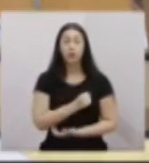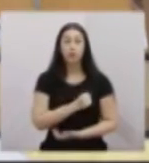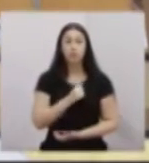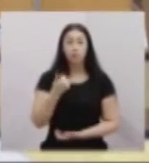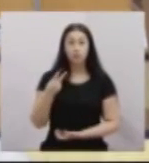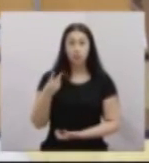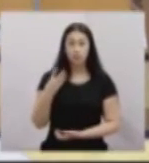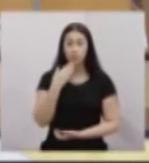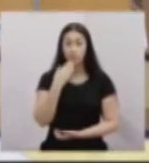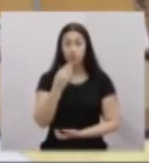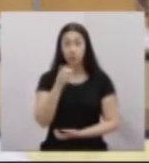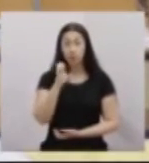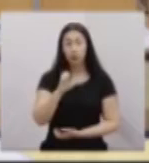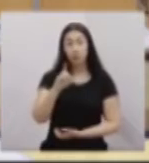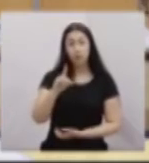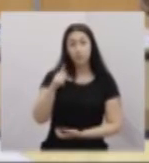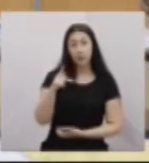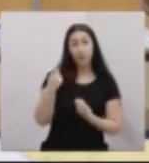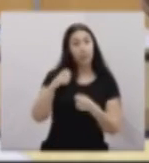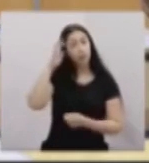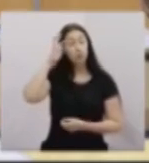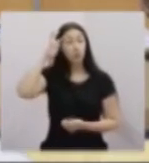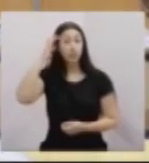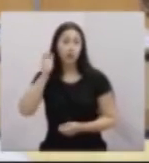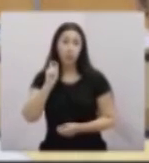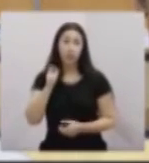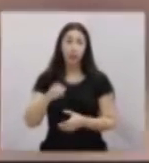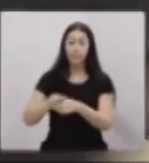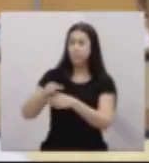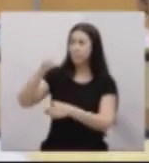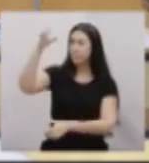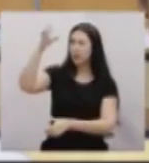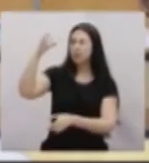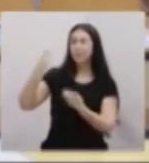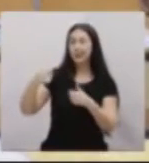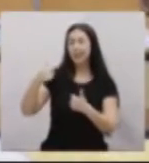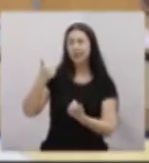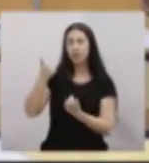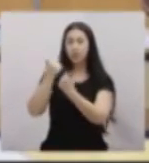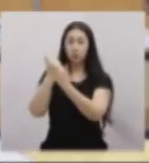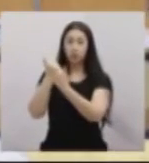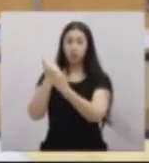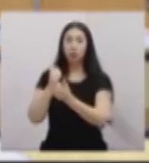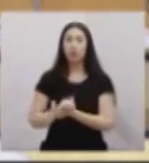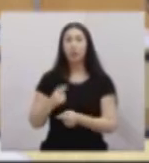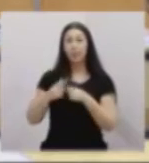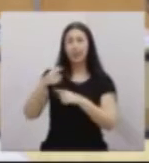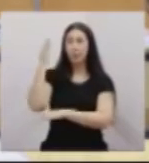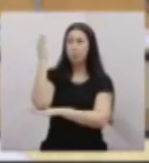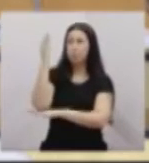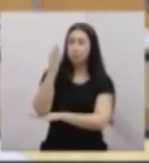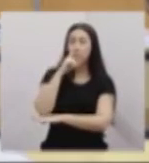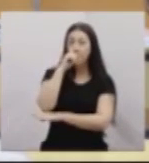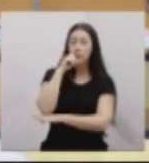124, EDP, solicitando providência referente à troca de poste de cimento que se encontra torto e com risco